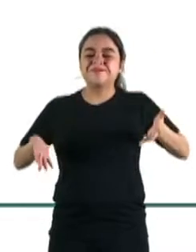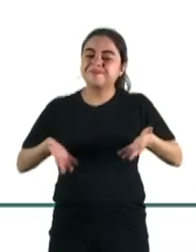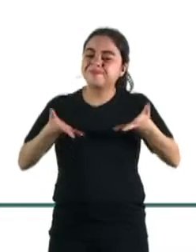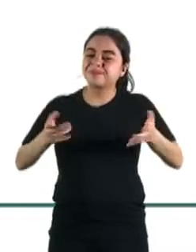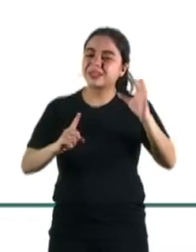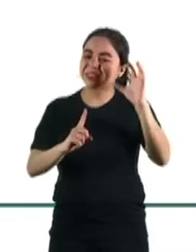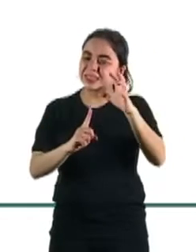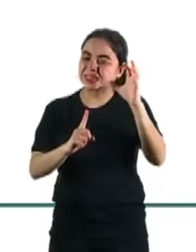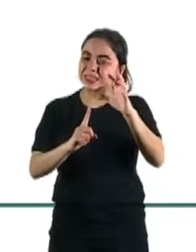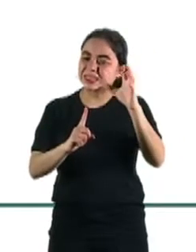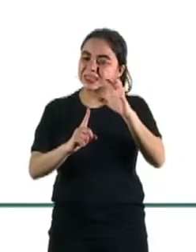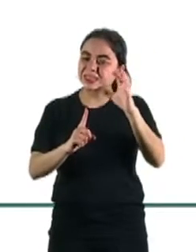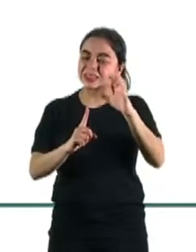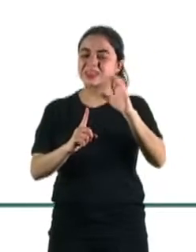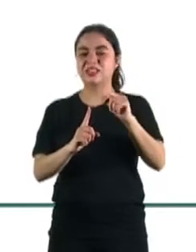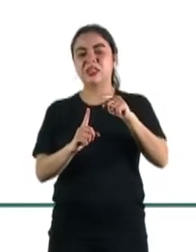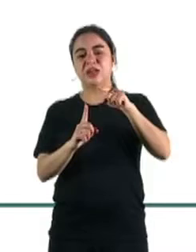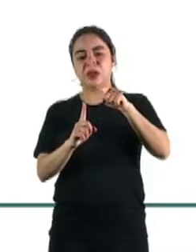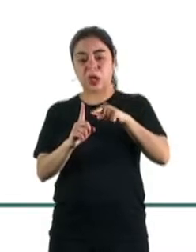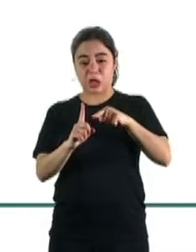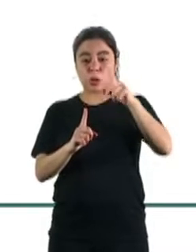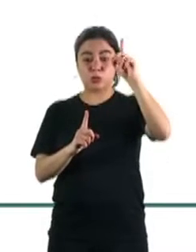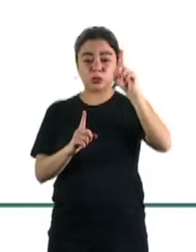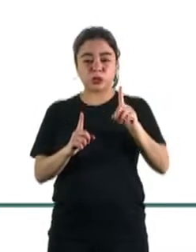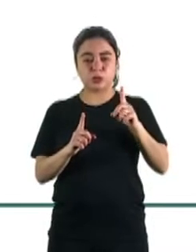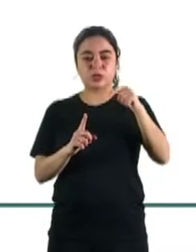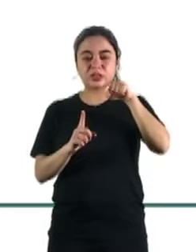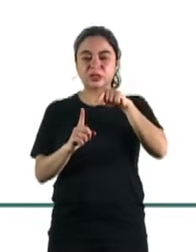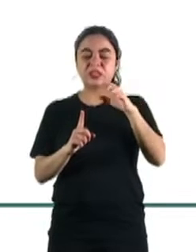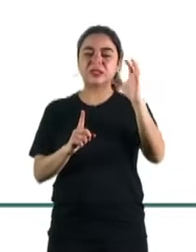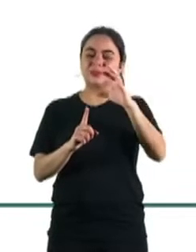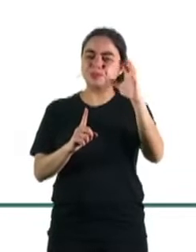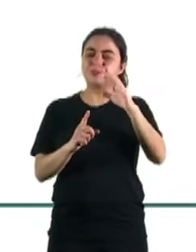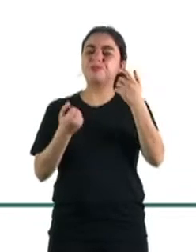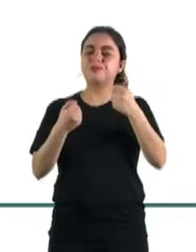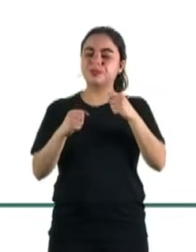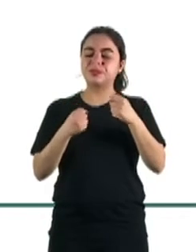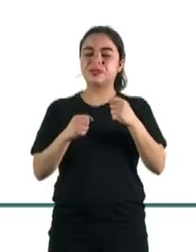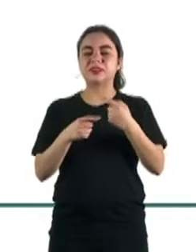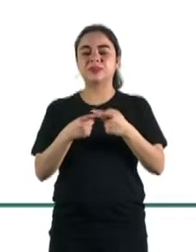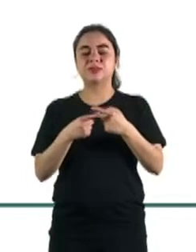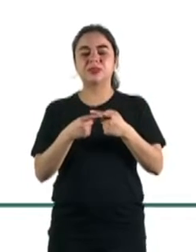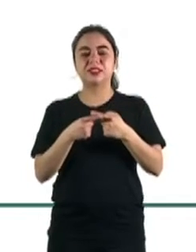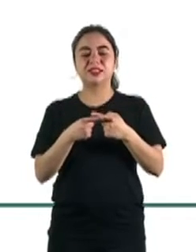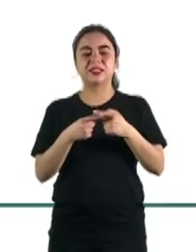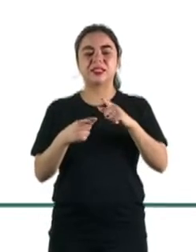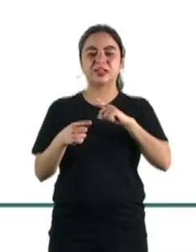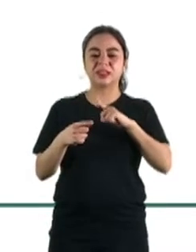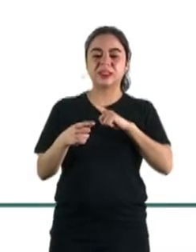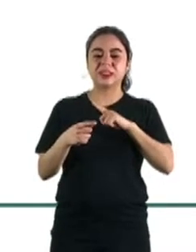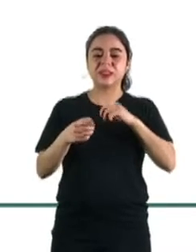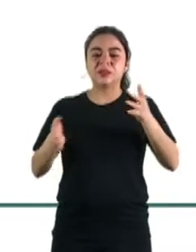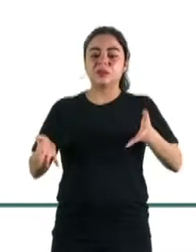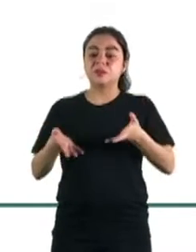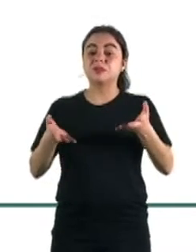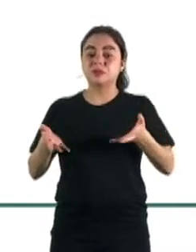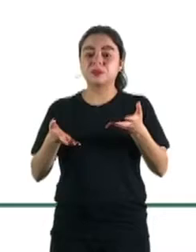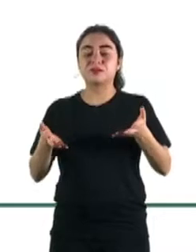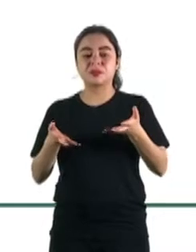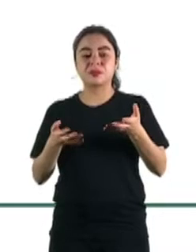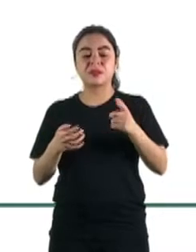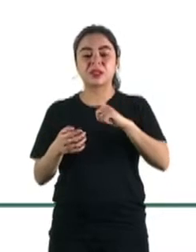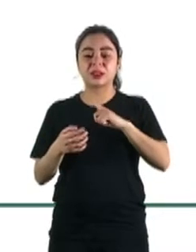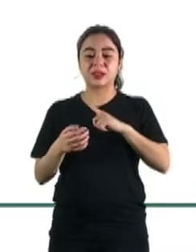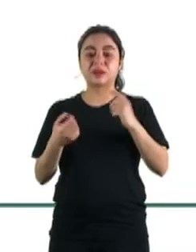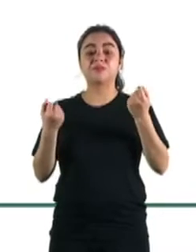acionistas, executivos, enfim, de que este é um movimento que tem um self-funding. Mas o que eu queria falar para vocês